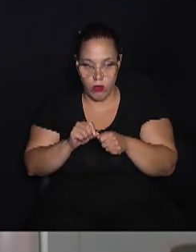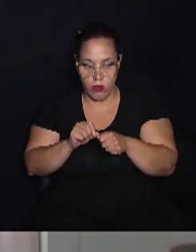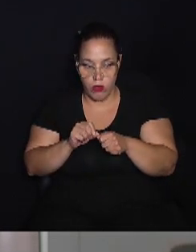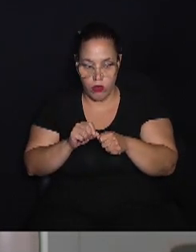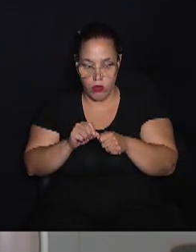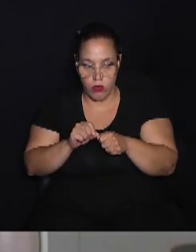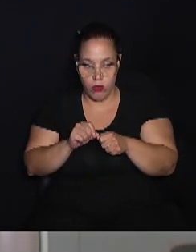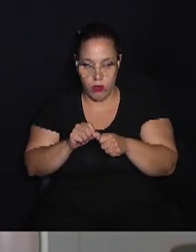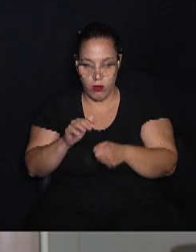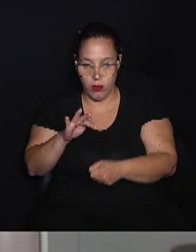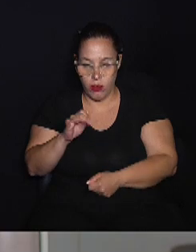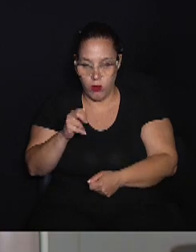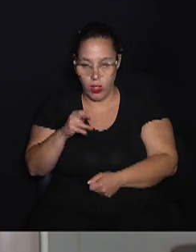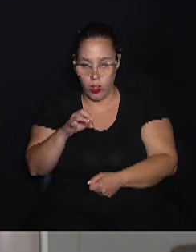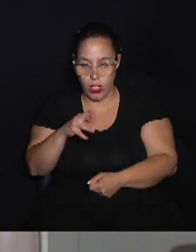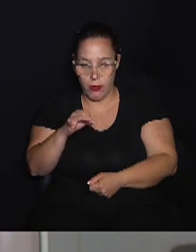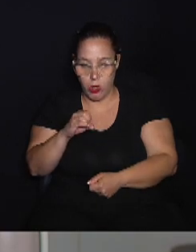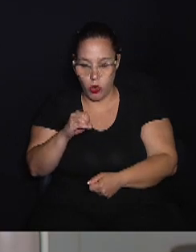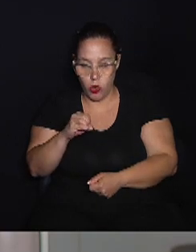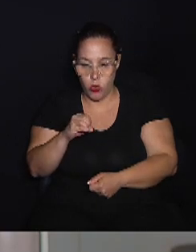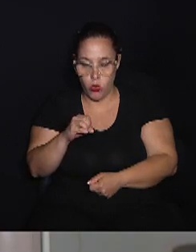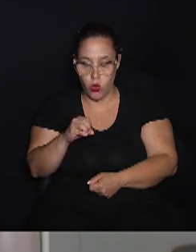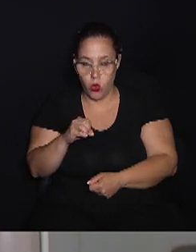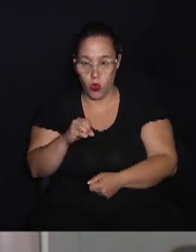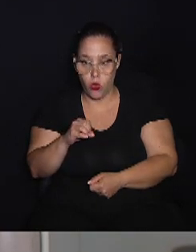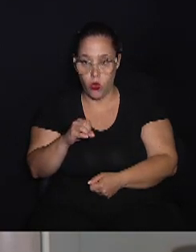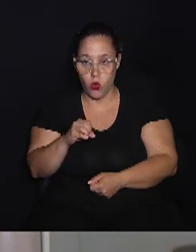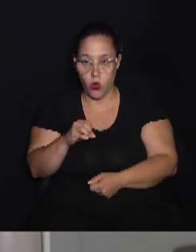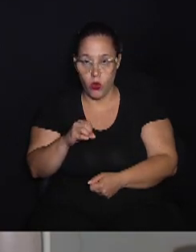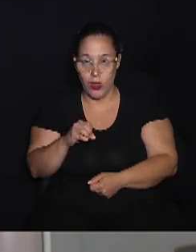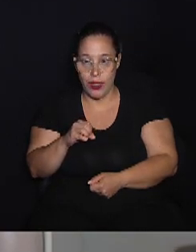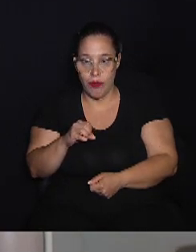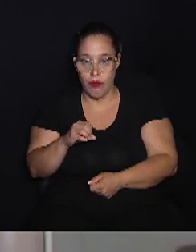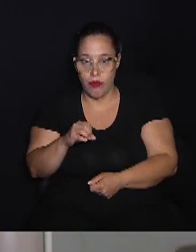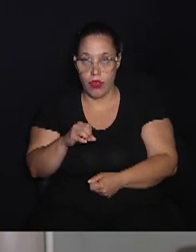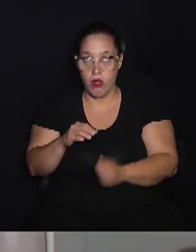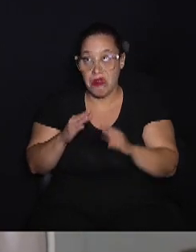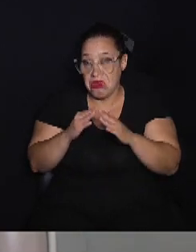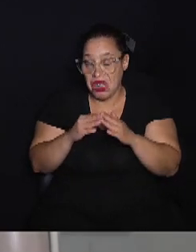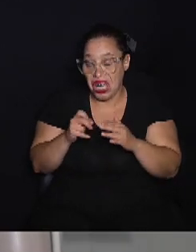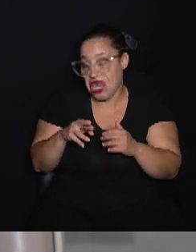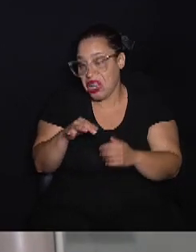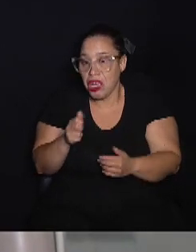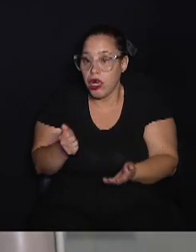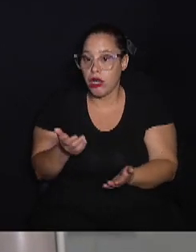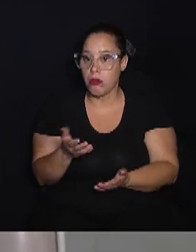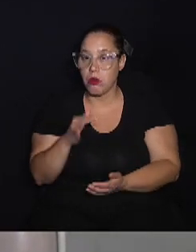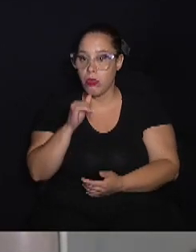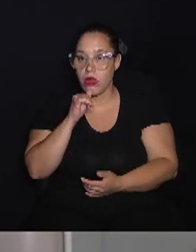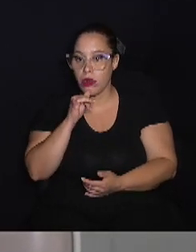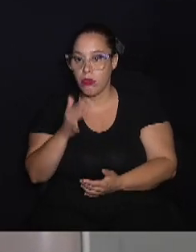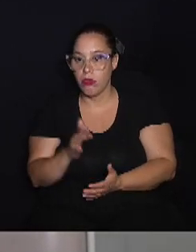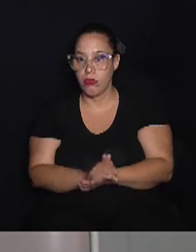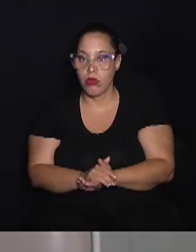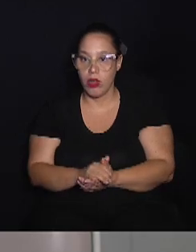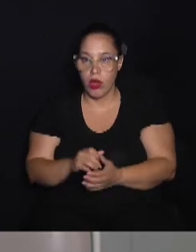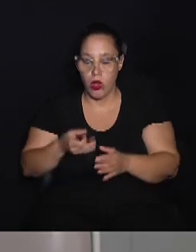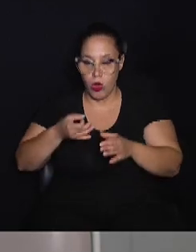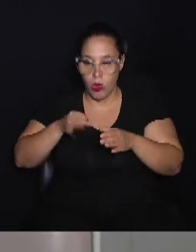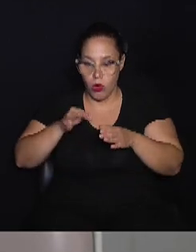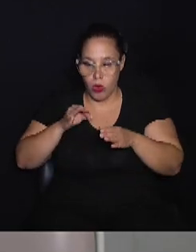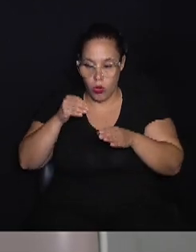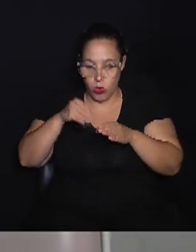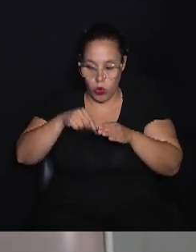feitos os fitoterápicos de forma caseira então Eh um chá por